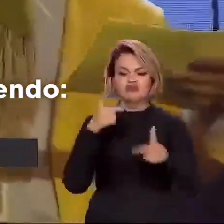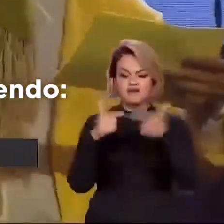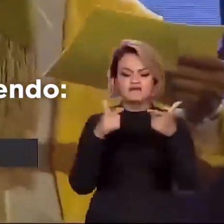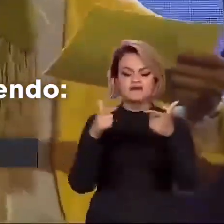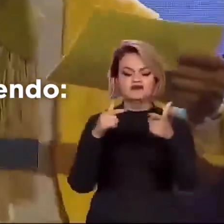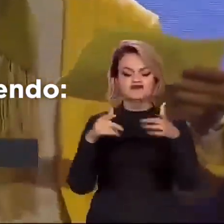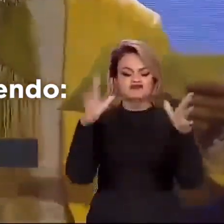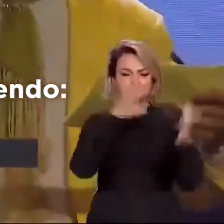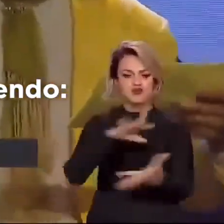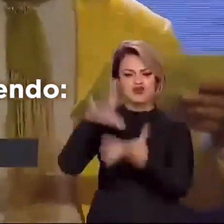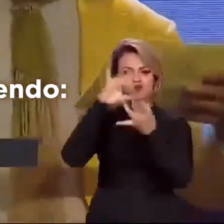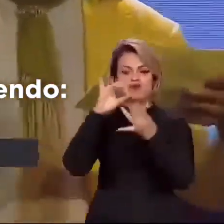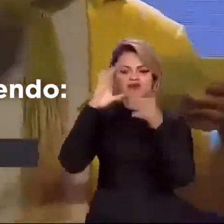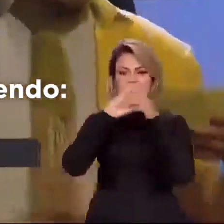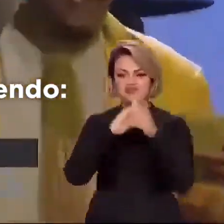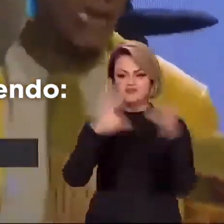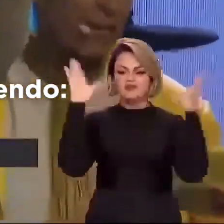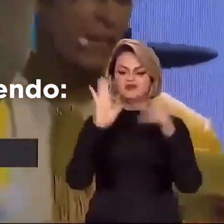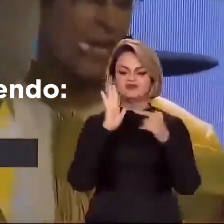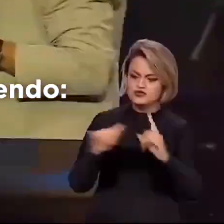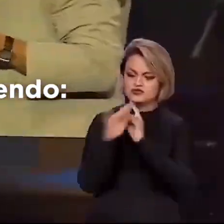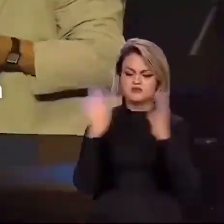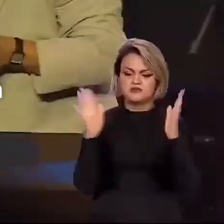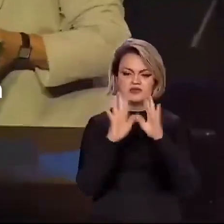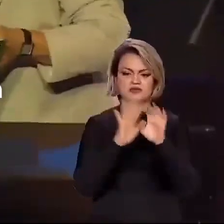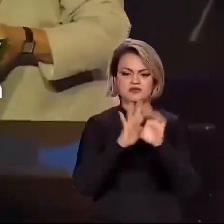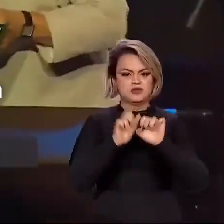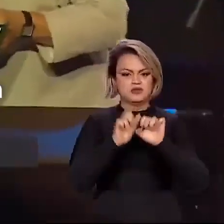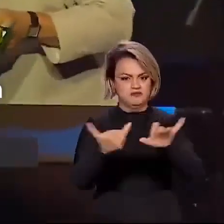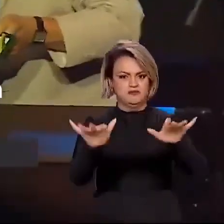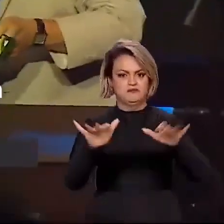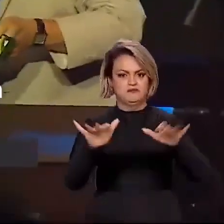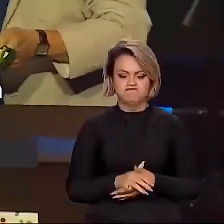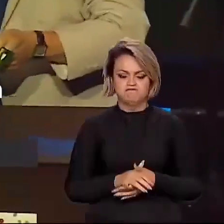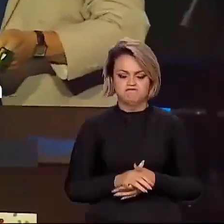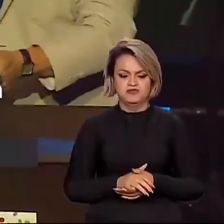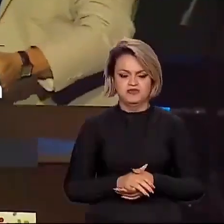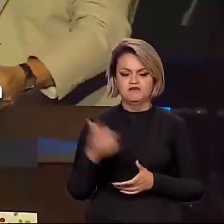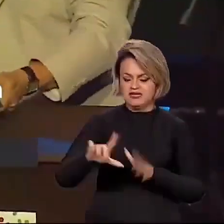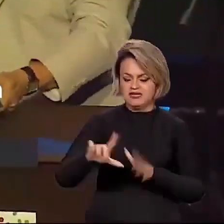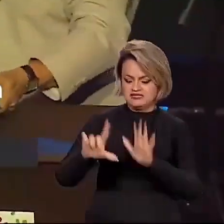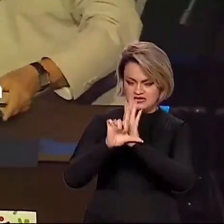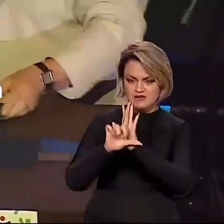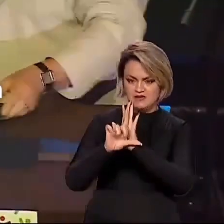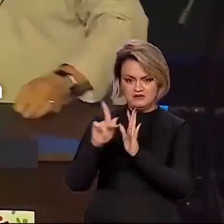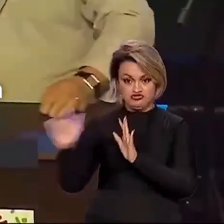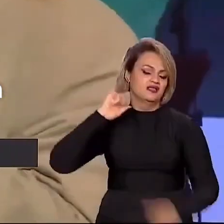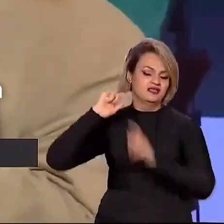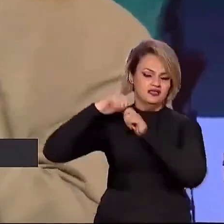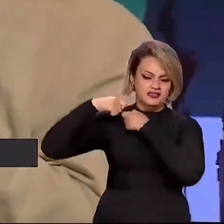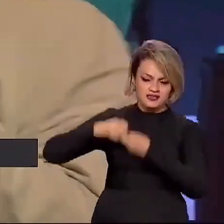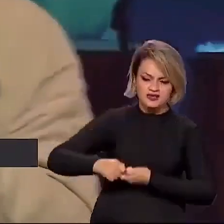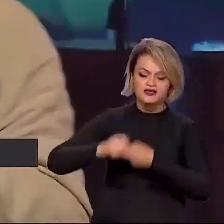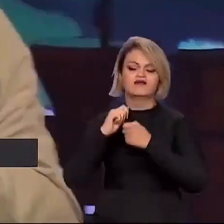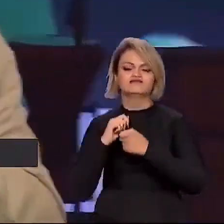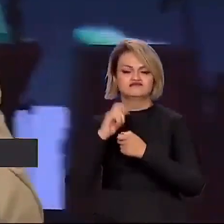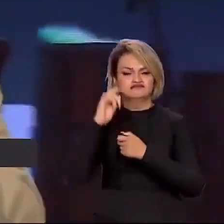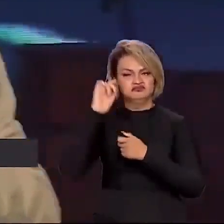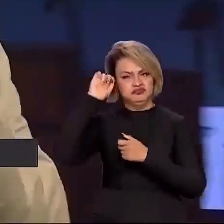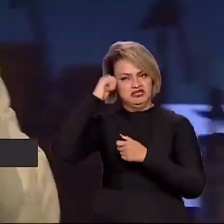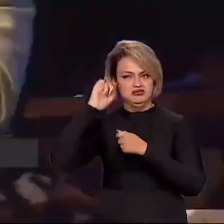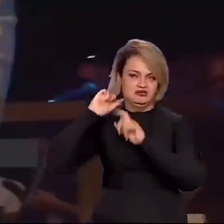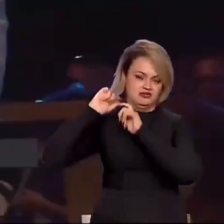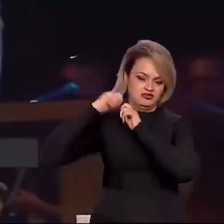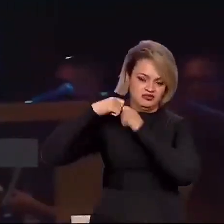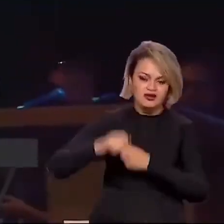sabendo, a cultura voltou nas mãos de uma mulher negra da Bahia para fazer